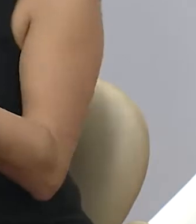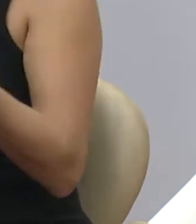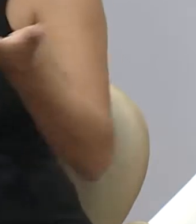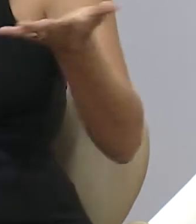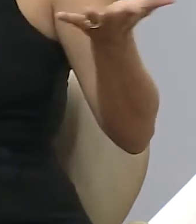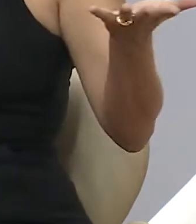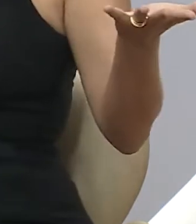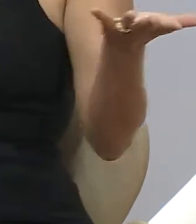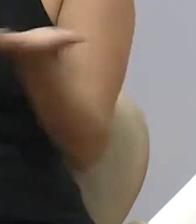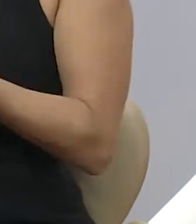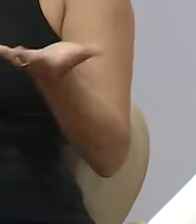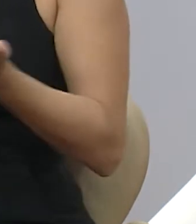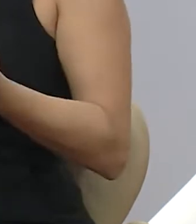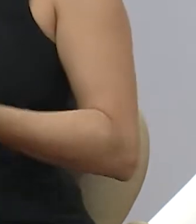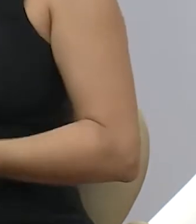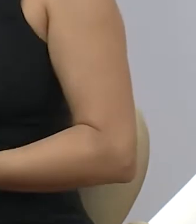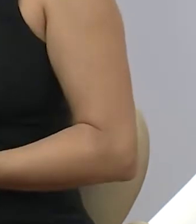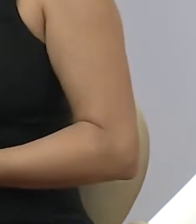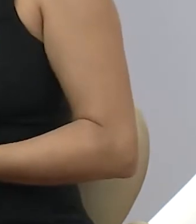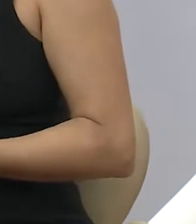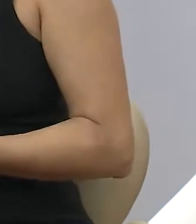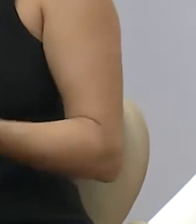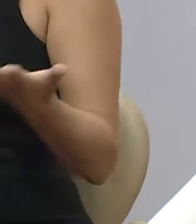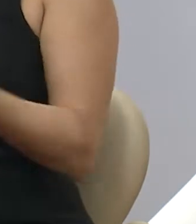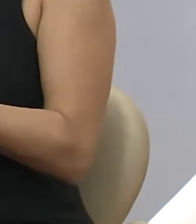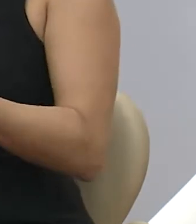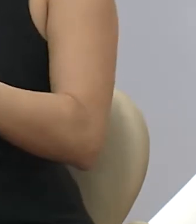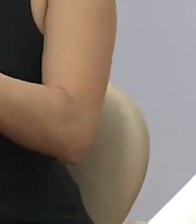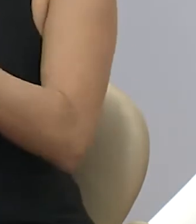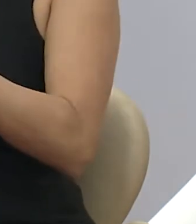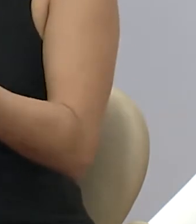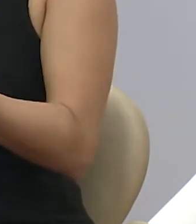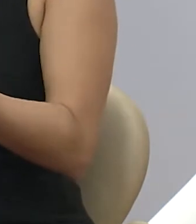não tinha acessibilidade, não tinha intérprete de Libras. Hoje tem.